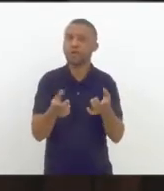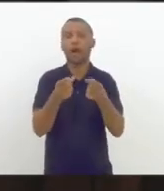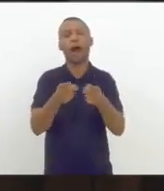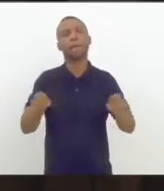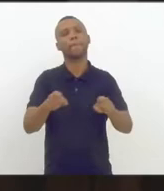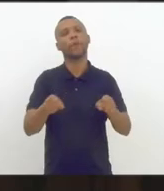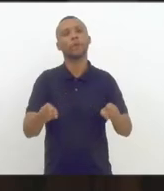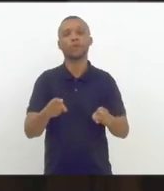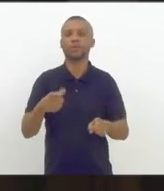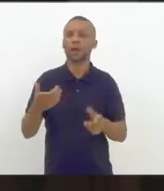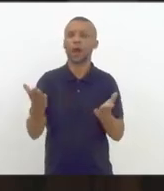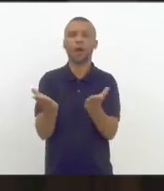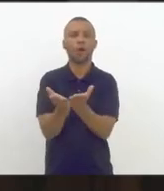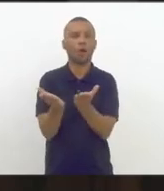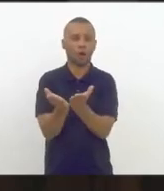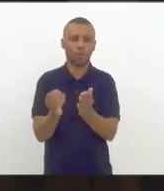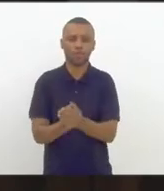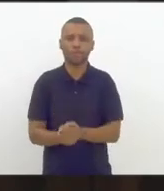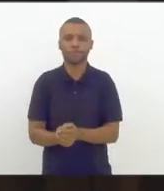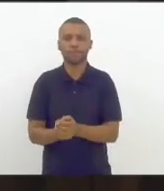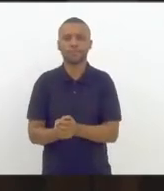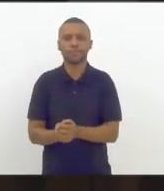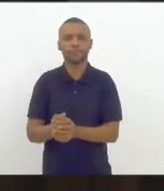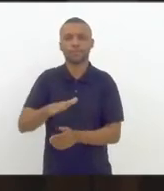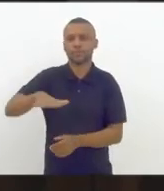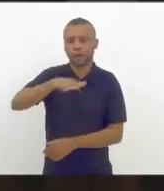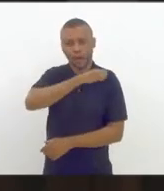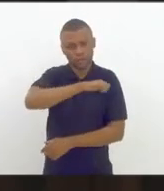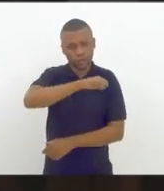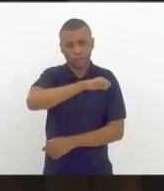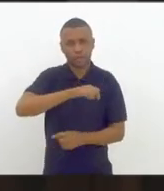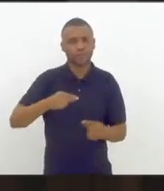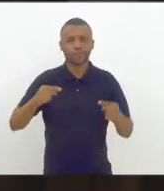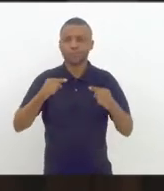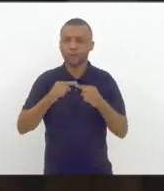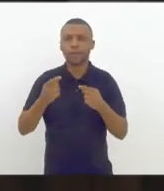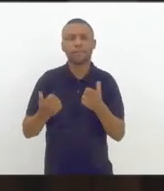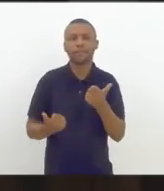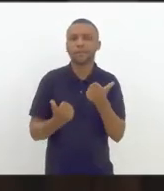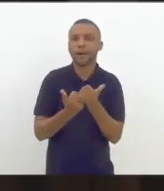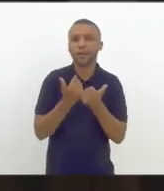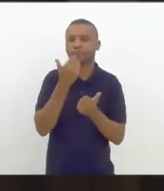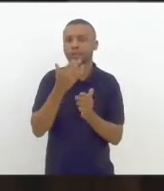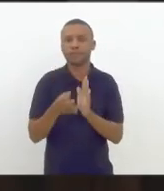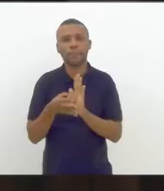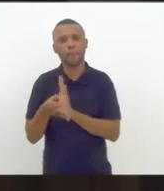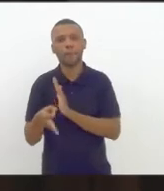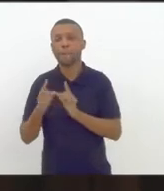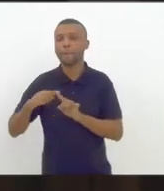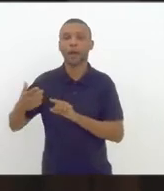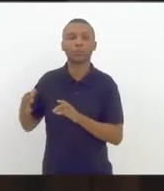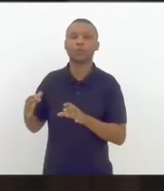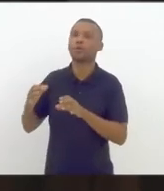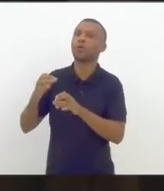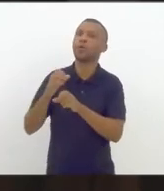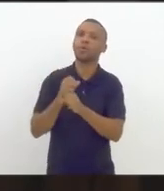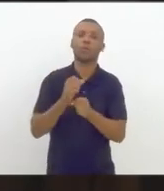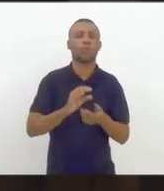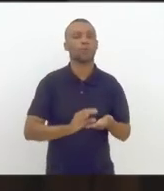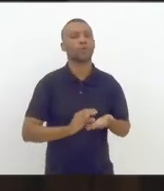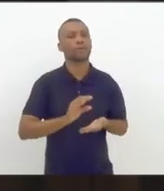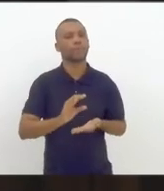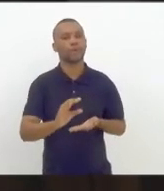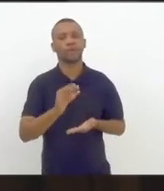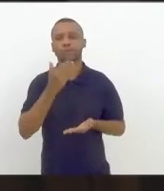do Rio de Janeiro. Parecer da Comissão de Constituição e Justiça pela condicionalidade de cultura favorável com emendas de orçamento, favorável